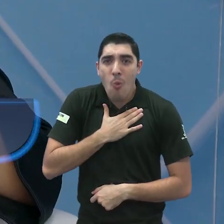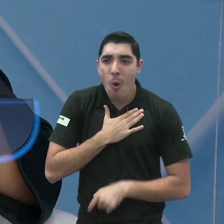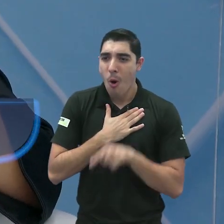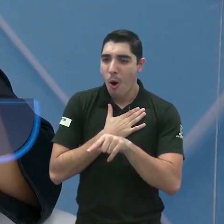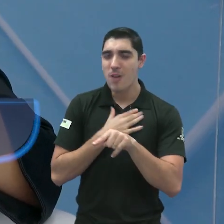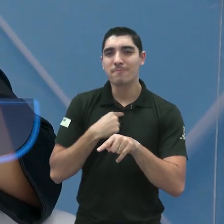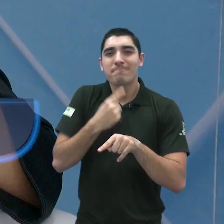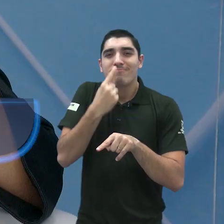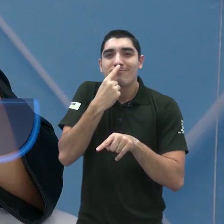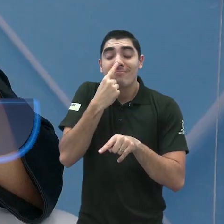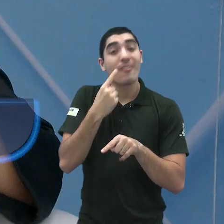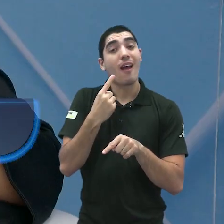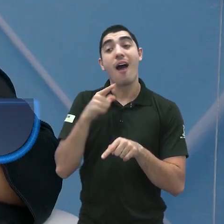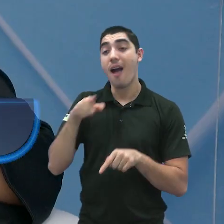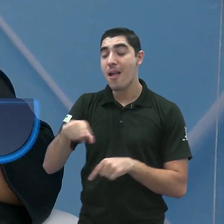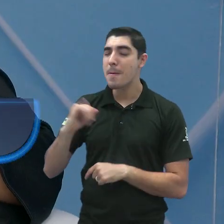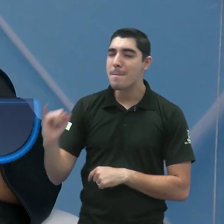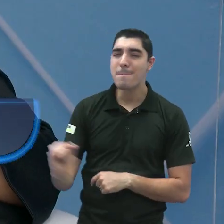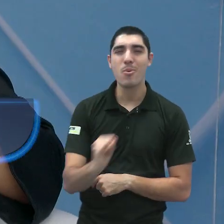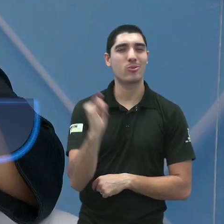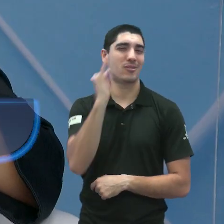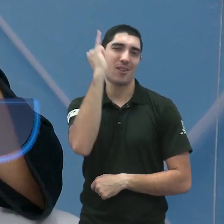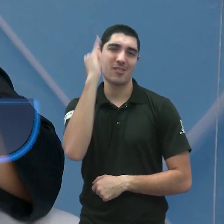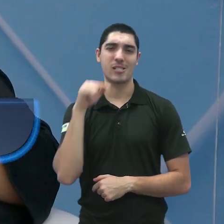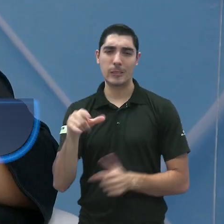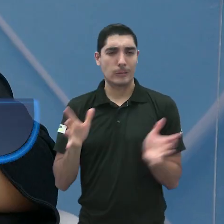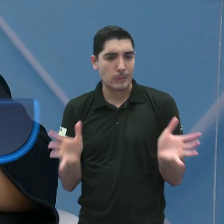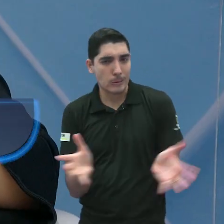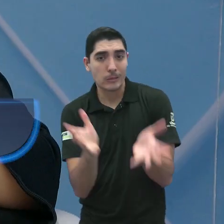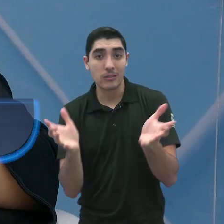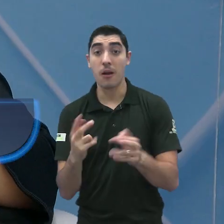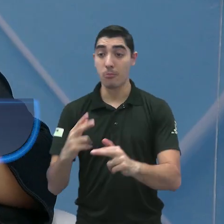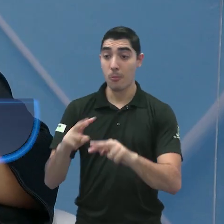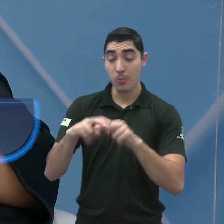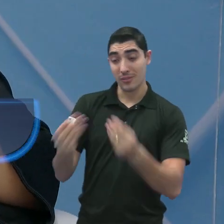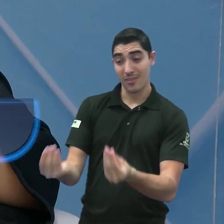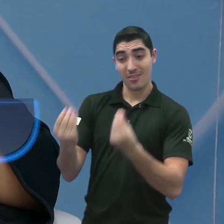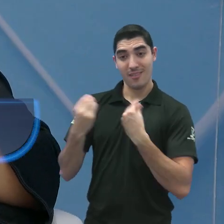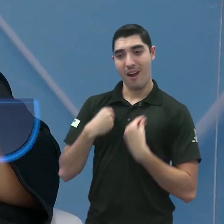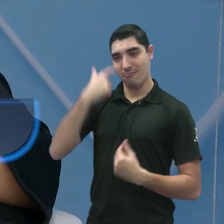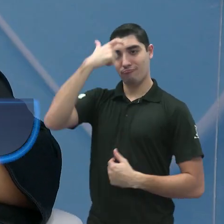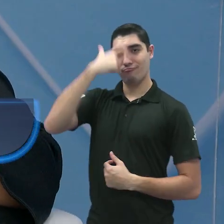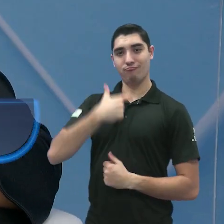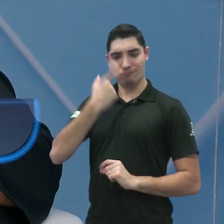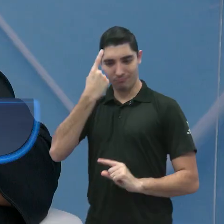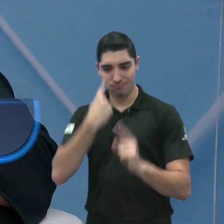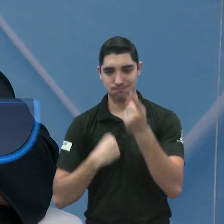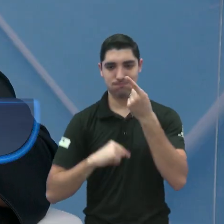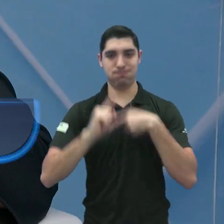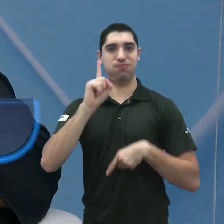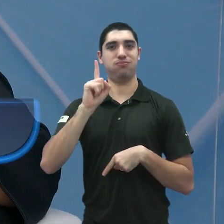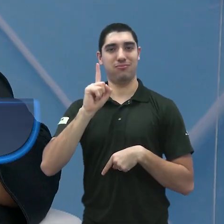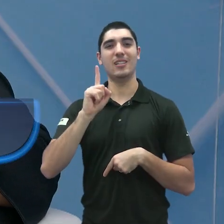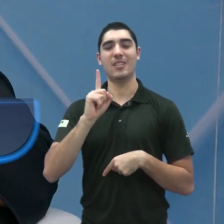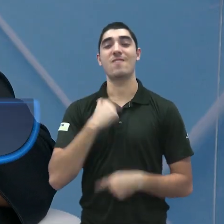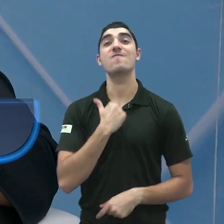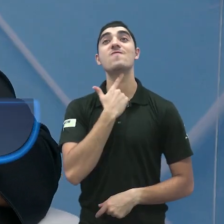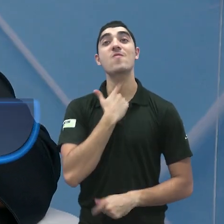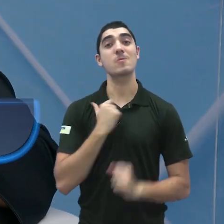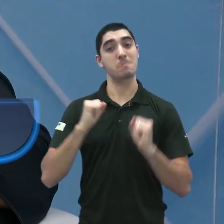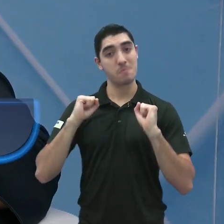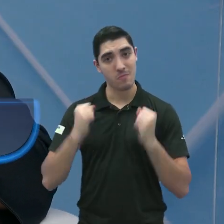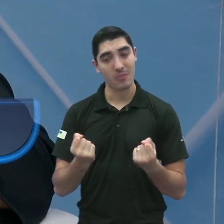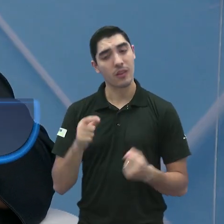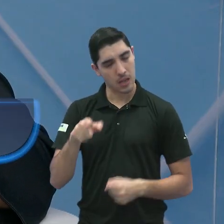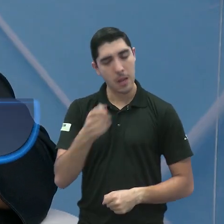Então, eu acho que isso faz toda a diferença, isso acaba alavancando muito, né, a sua carreira. Então, sim, isso